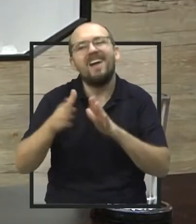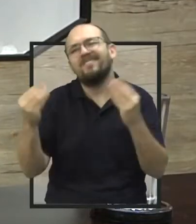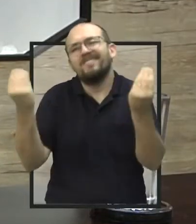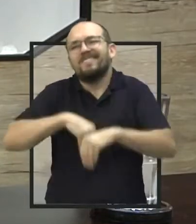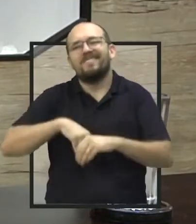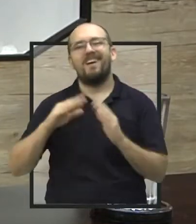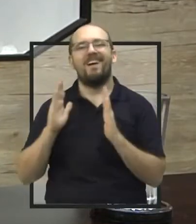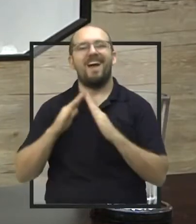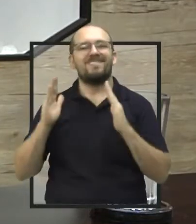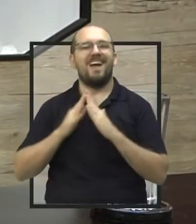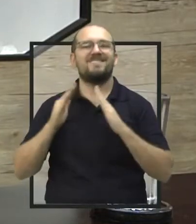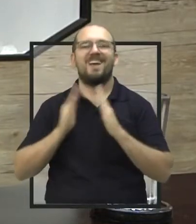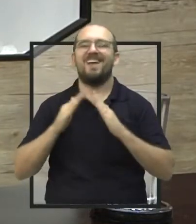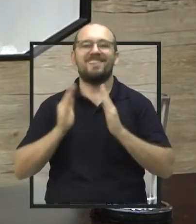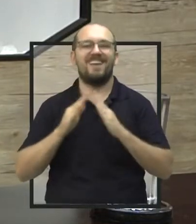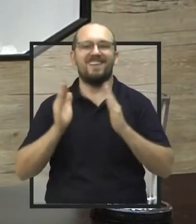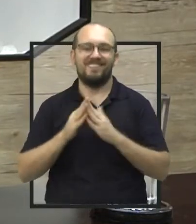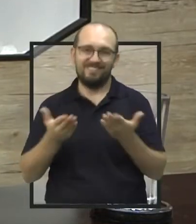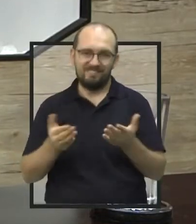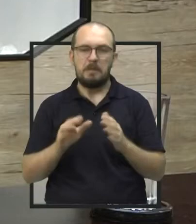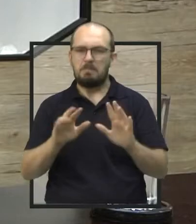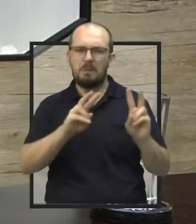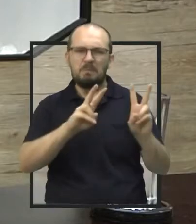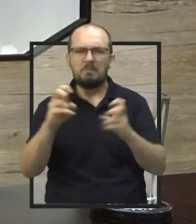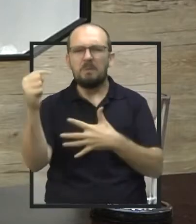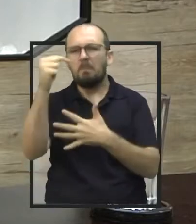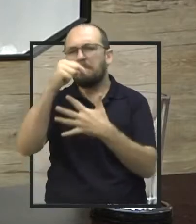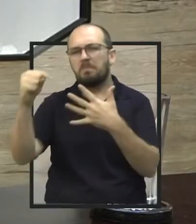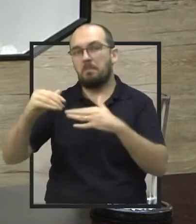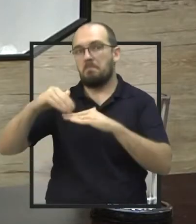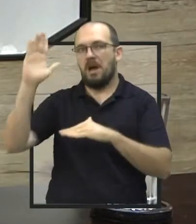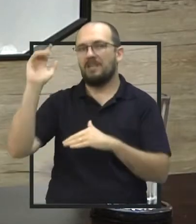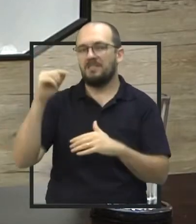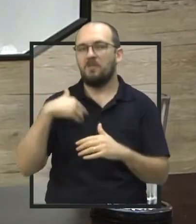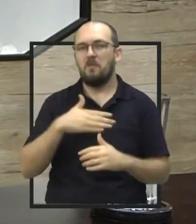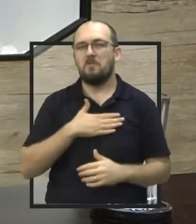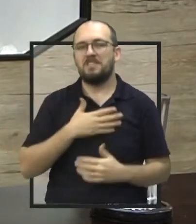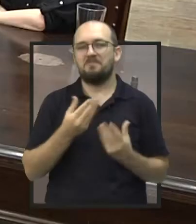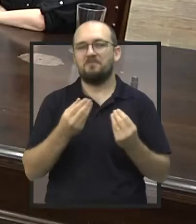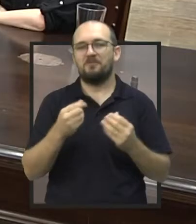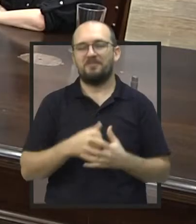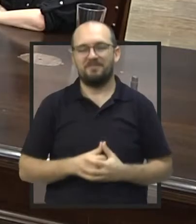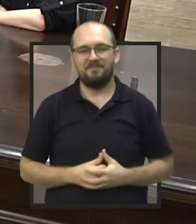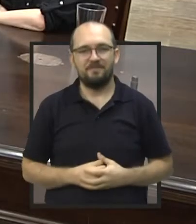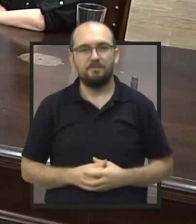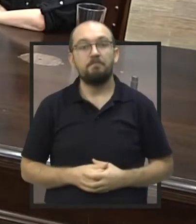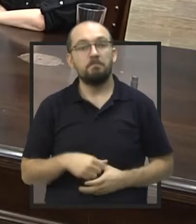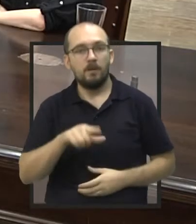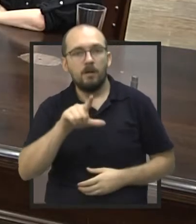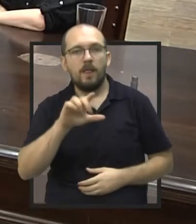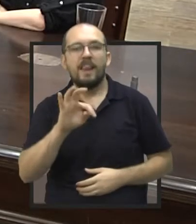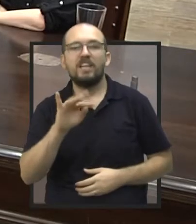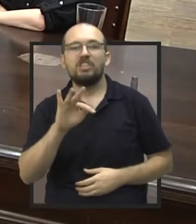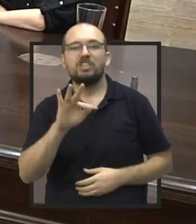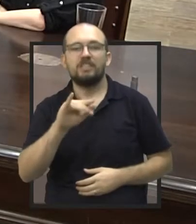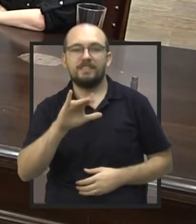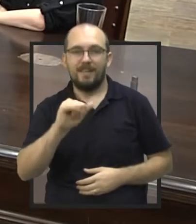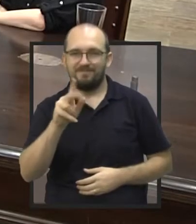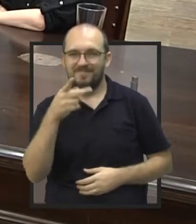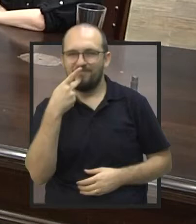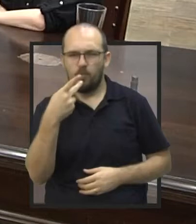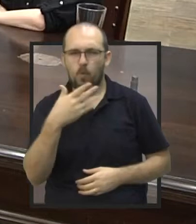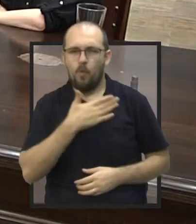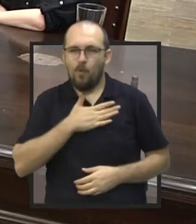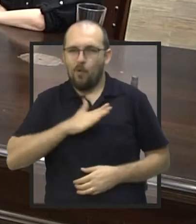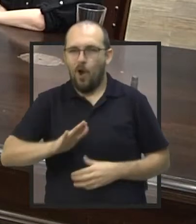temática de viagem, que acho que é uma das crônicas mais polêmicas. Que você não gosta de viajar, que eu não gosto de viajar. Mal sabia